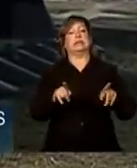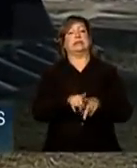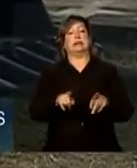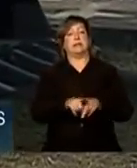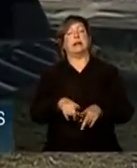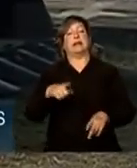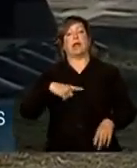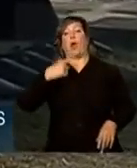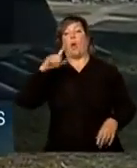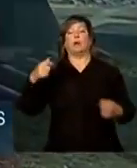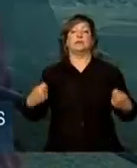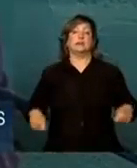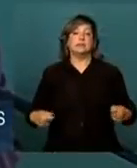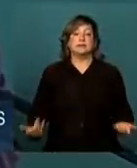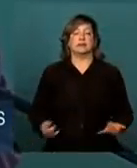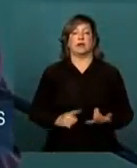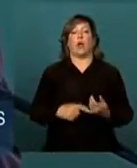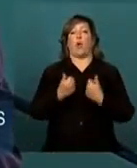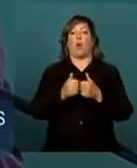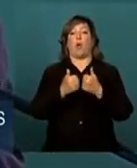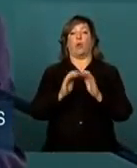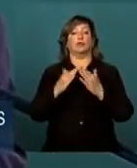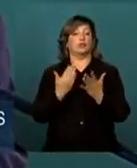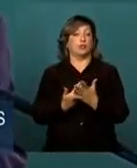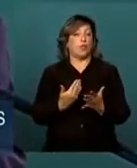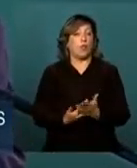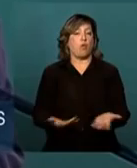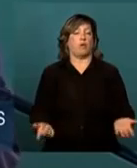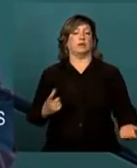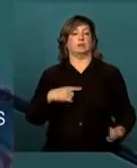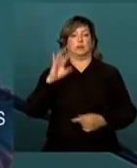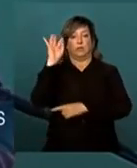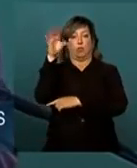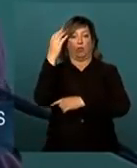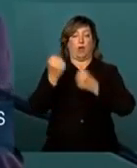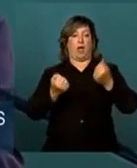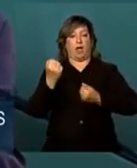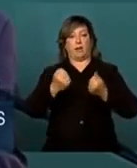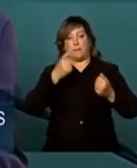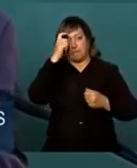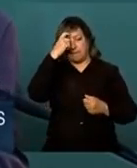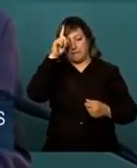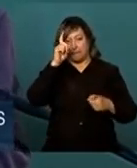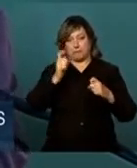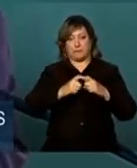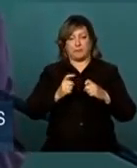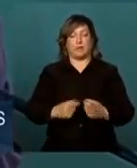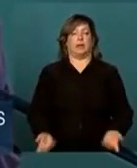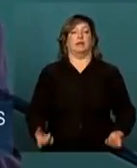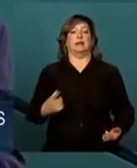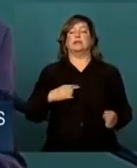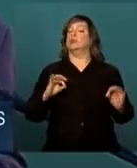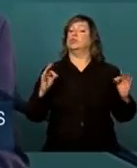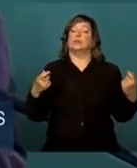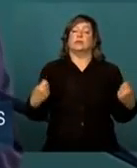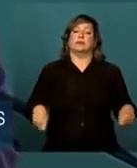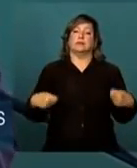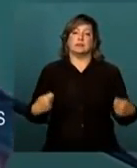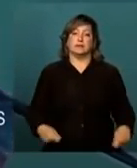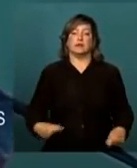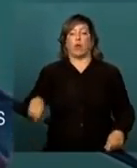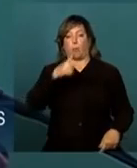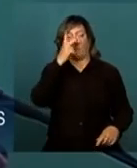passam outras necessidades, como os ônibus escolares, as ambulâncias, todas as necessidades que uma